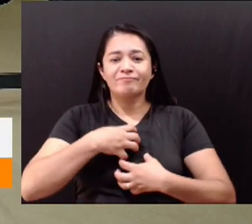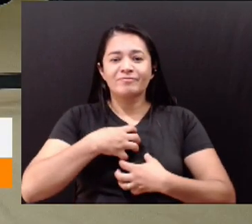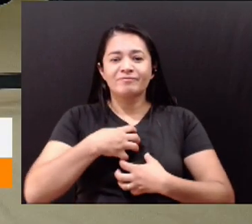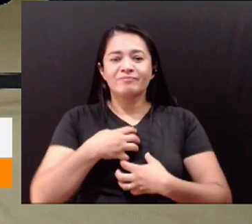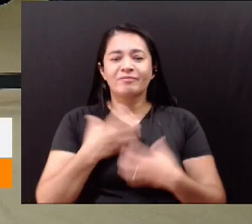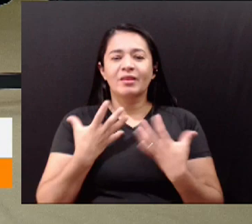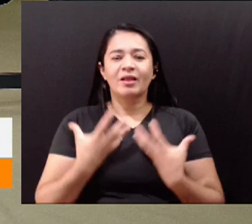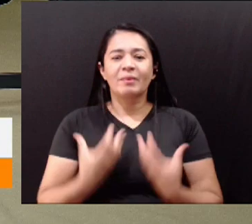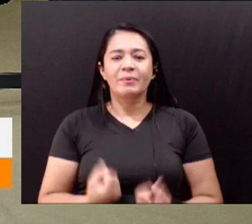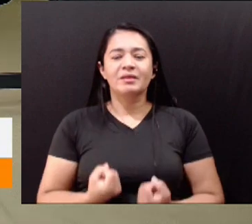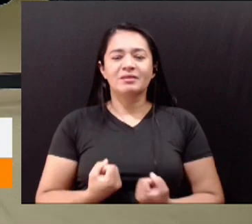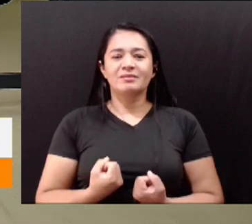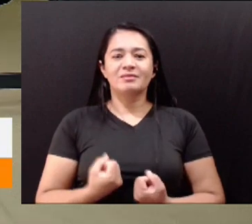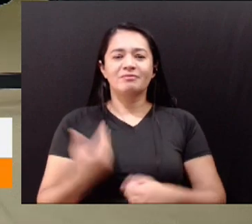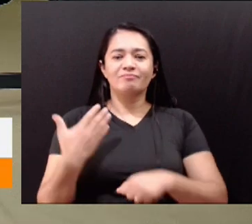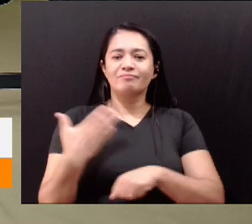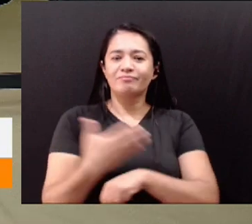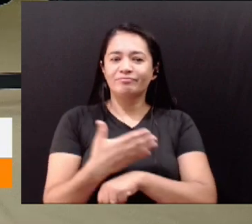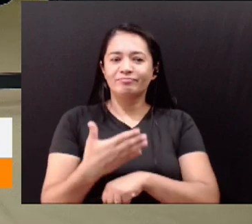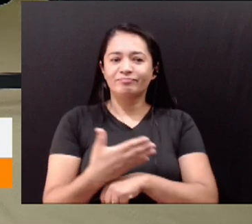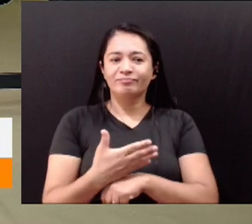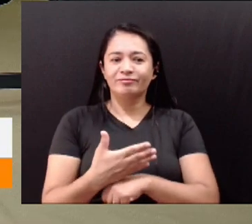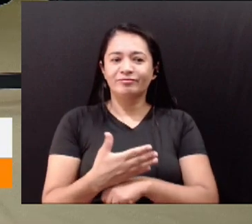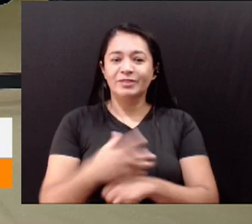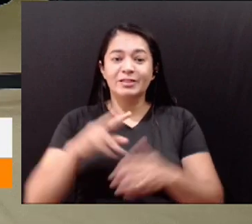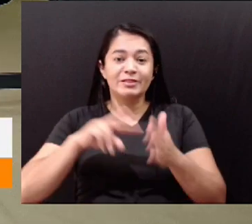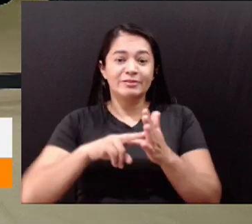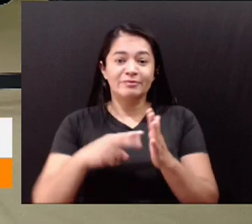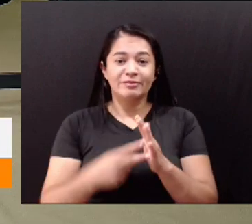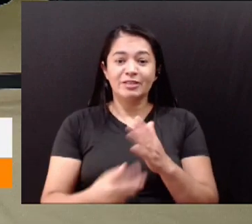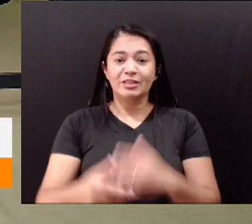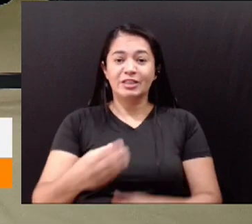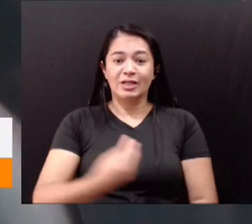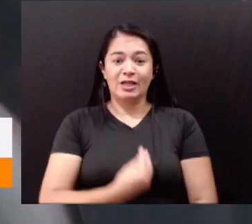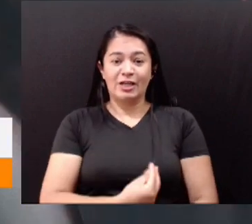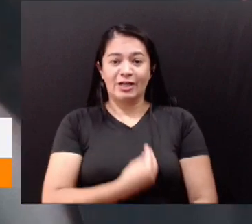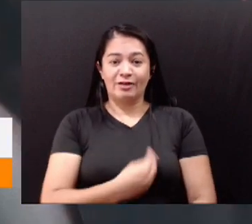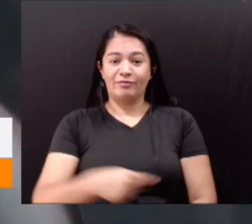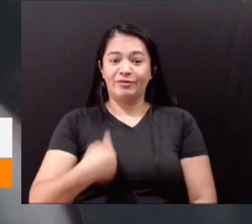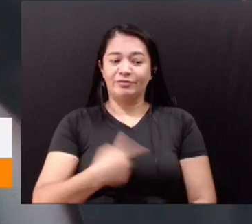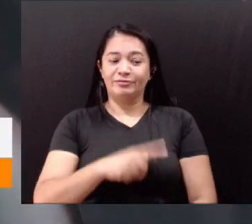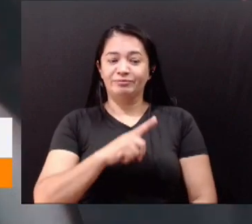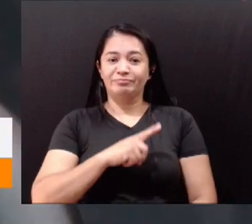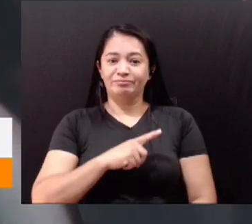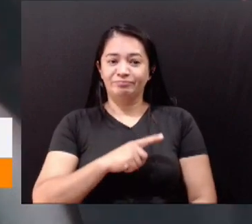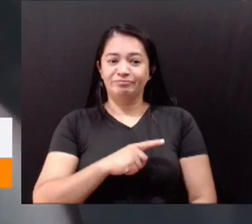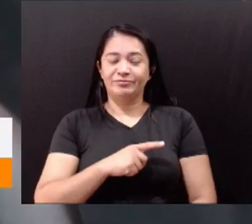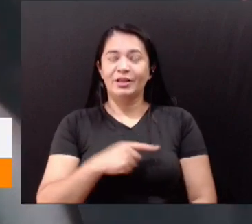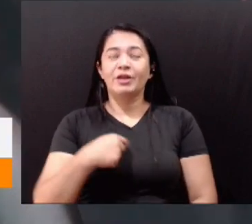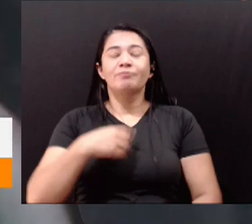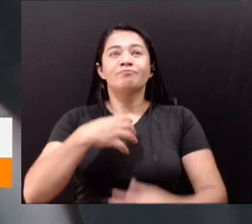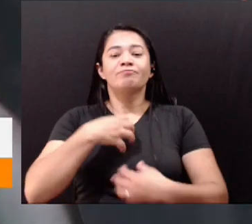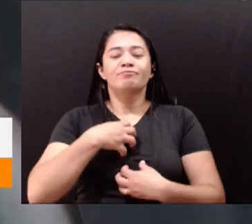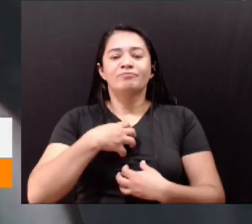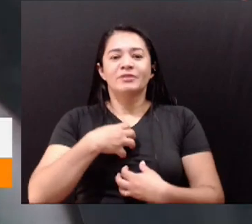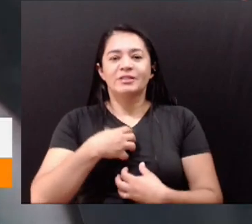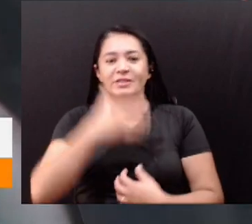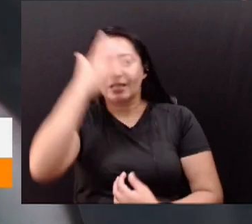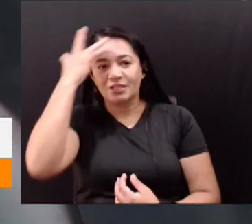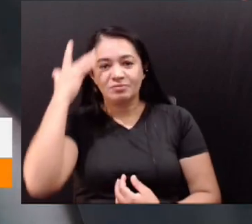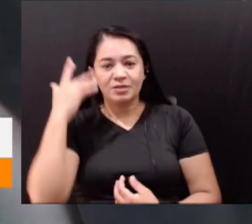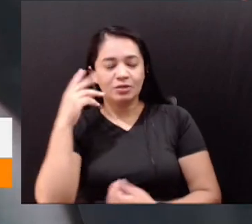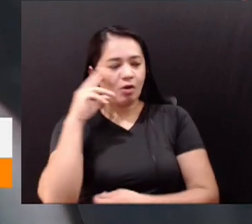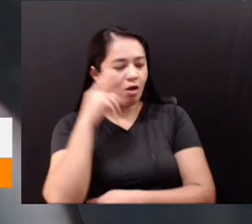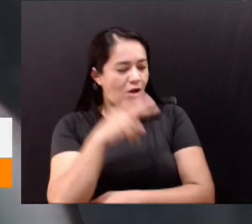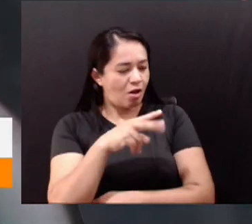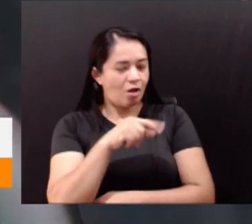daquilo que faz sentido também naquele momento da nossa vida, né? Assim, eu me sinto compreendido, tem alguém que olha e fala, nossa, eu também